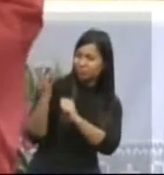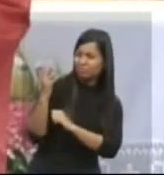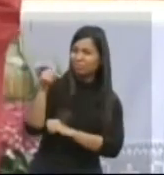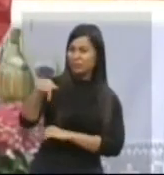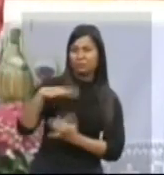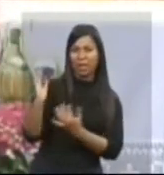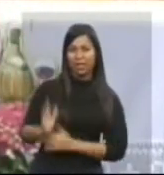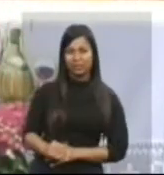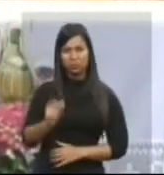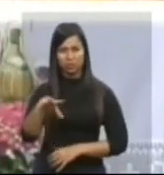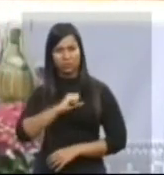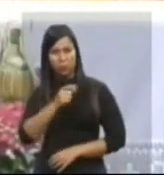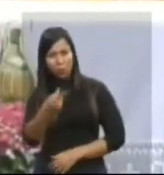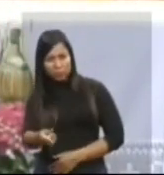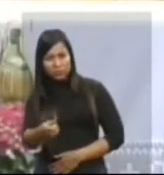povo brasileiro?